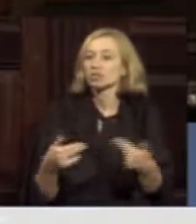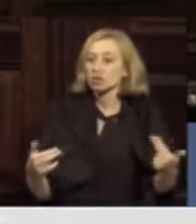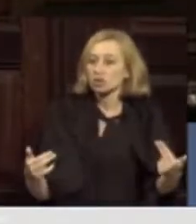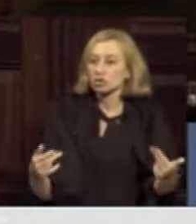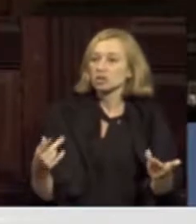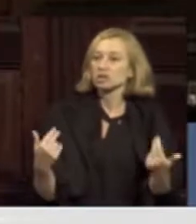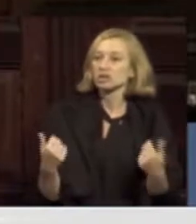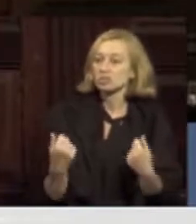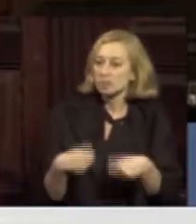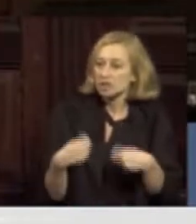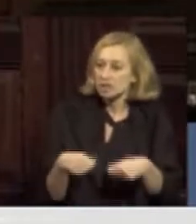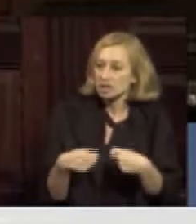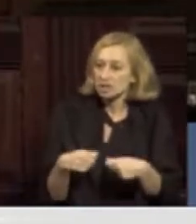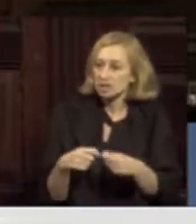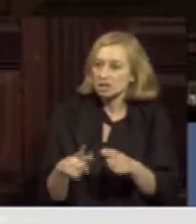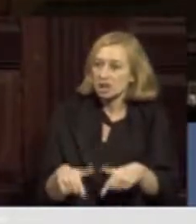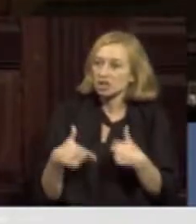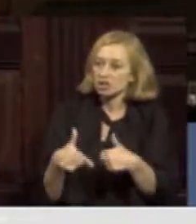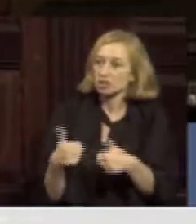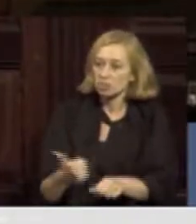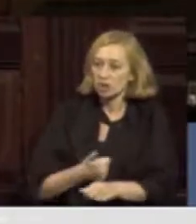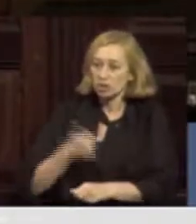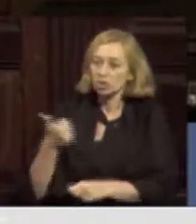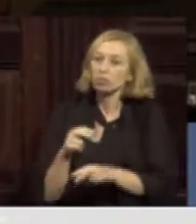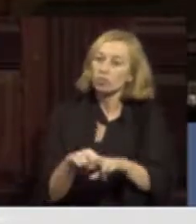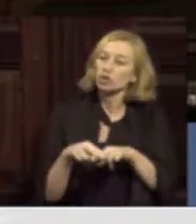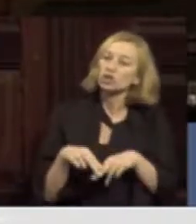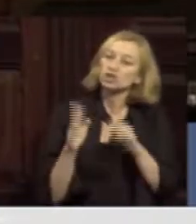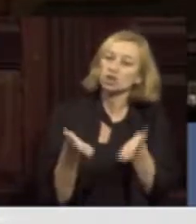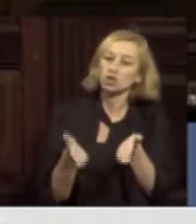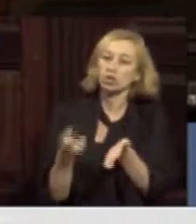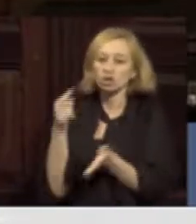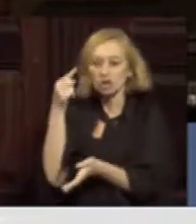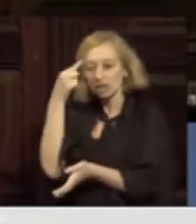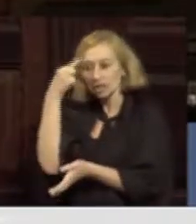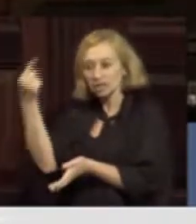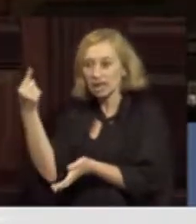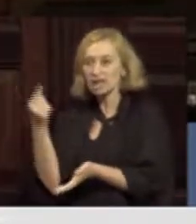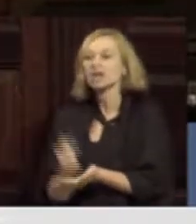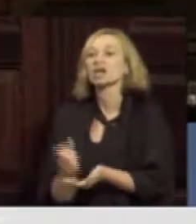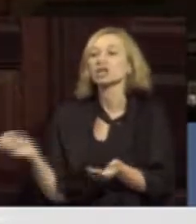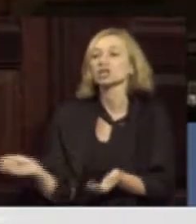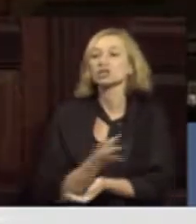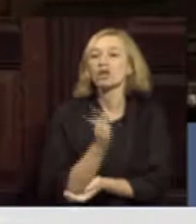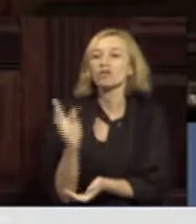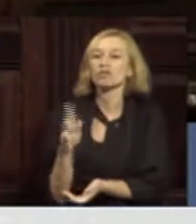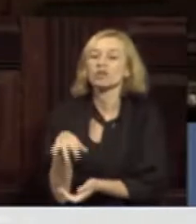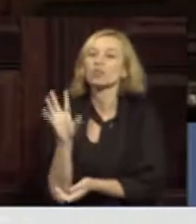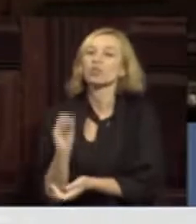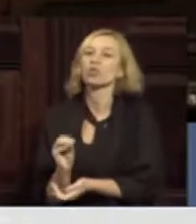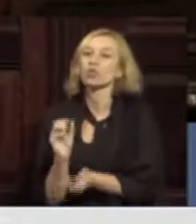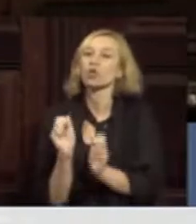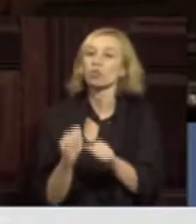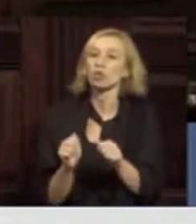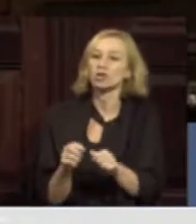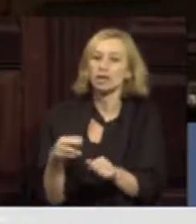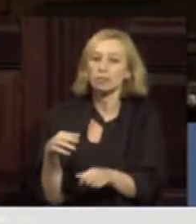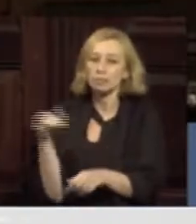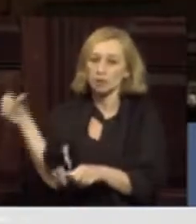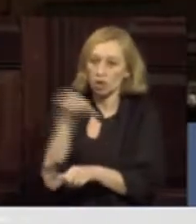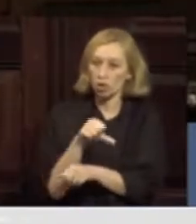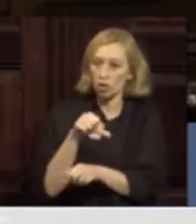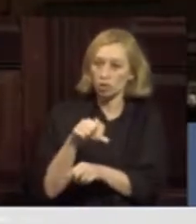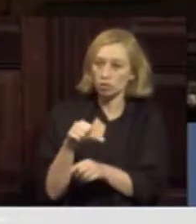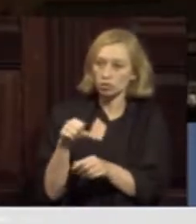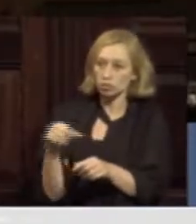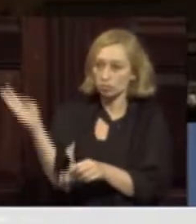ser encarados. É por isso que hoje nós lançamos a ideia de que Nova Friburgo pode ser a melhor cidade do Brasil.